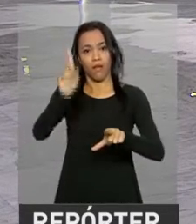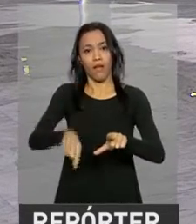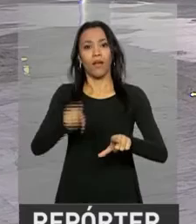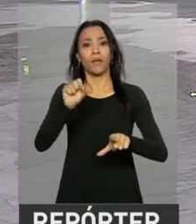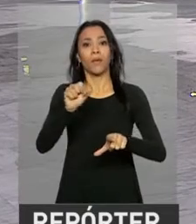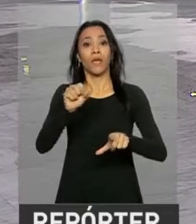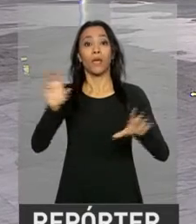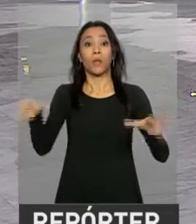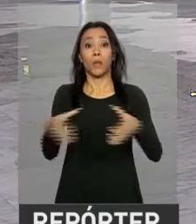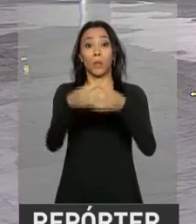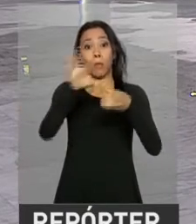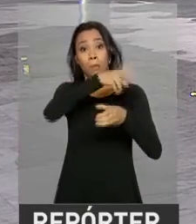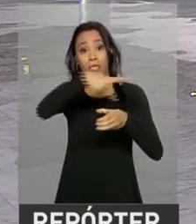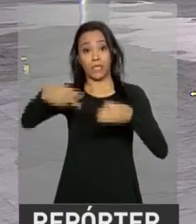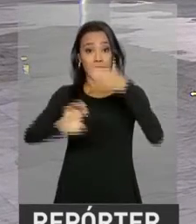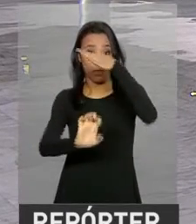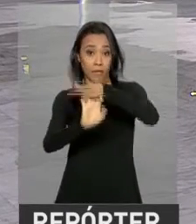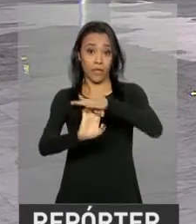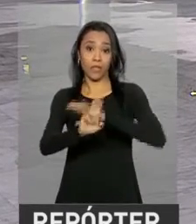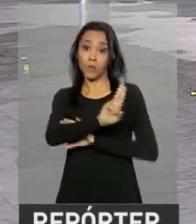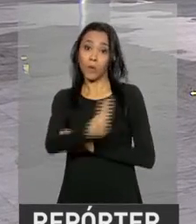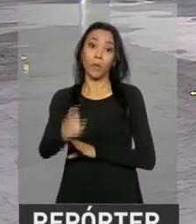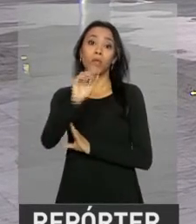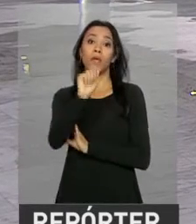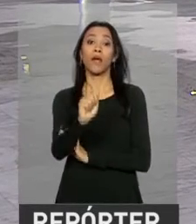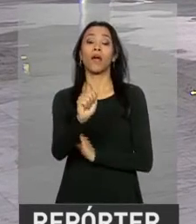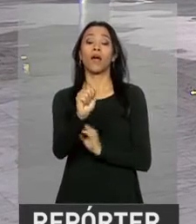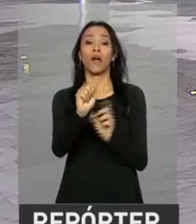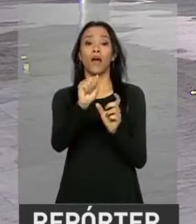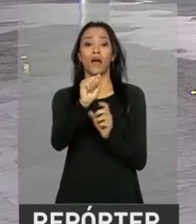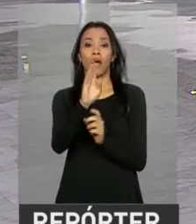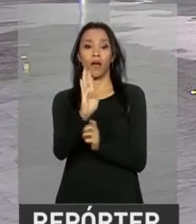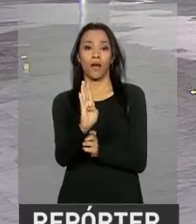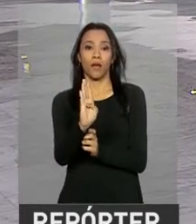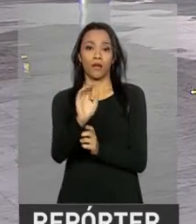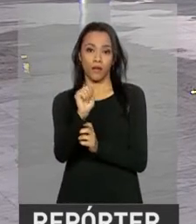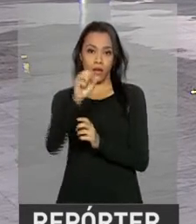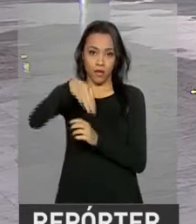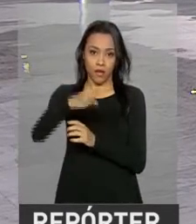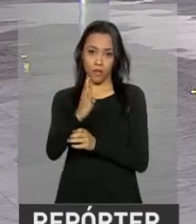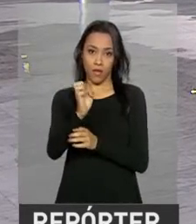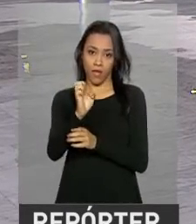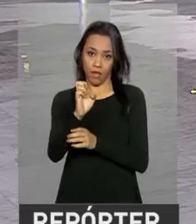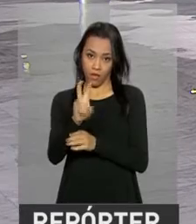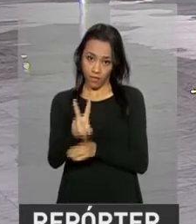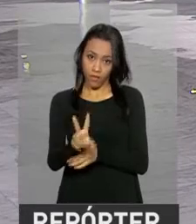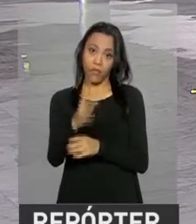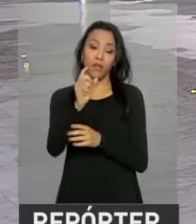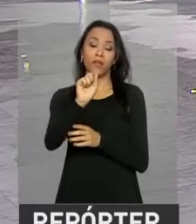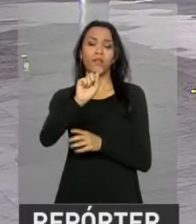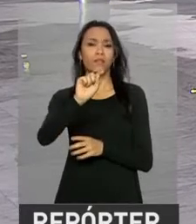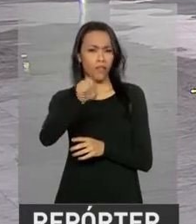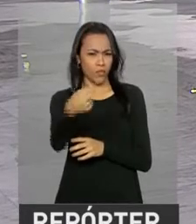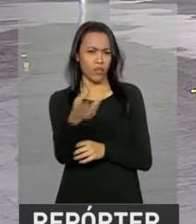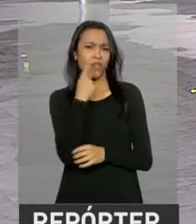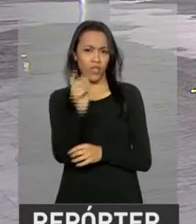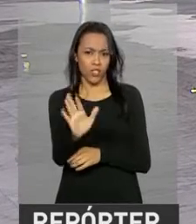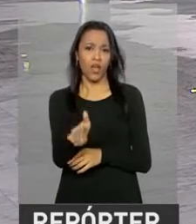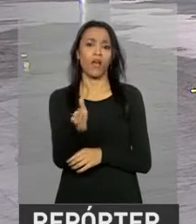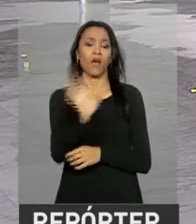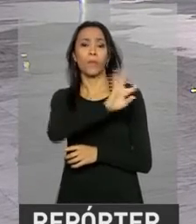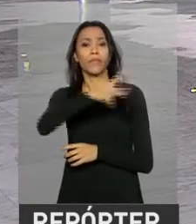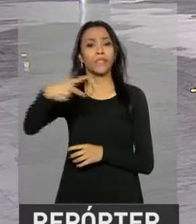da ambev empresa brasileira do setor de bebidas bernardo pinto paiva e daniele como eu falei é o presidente em exercício